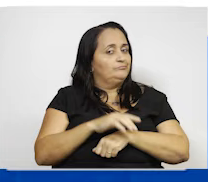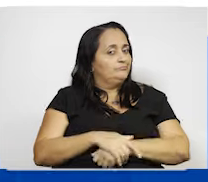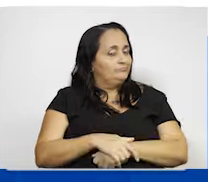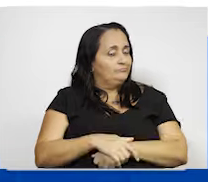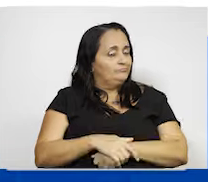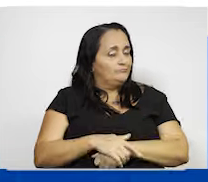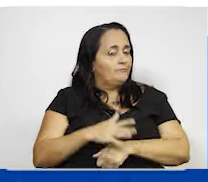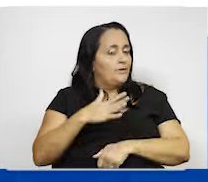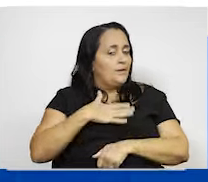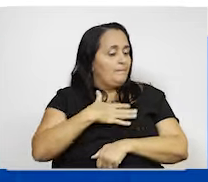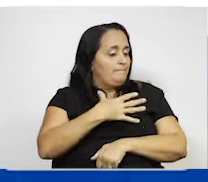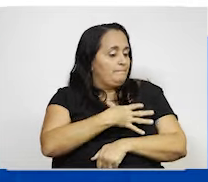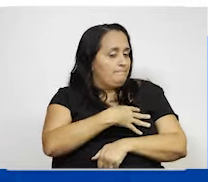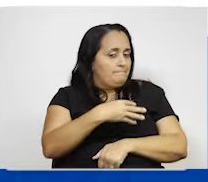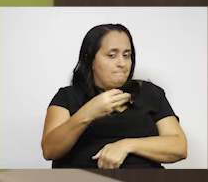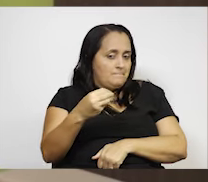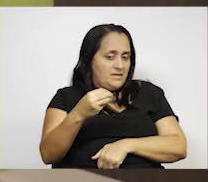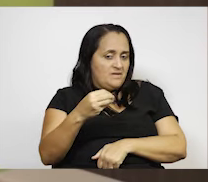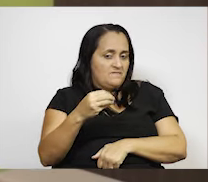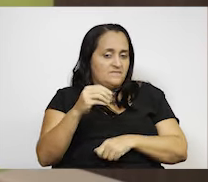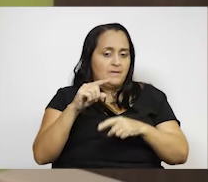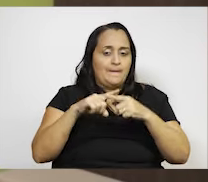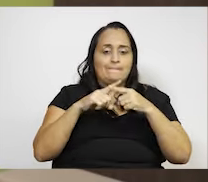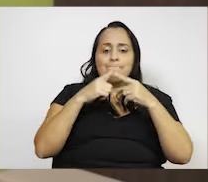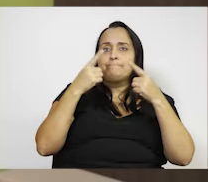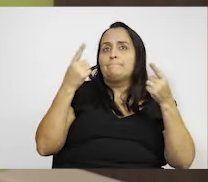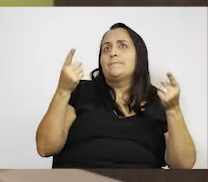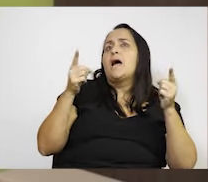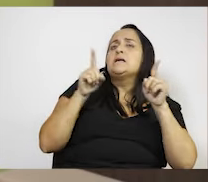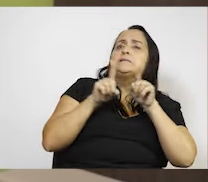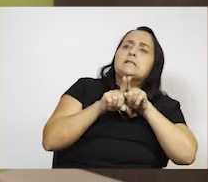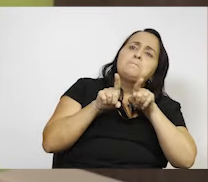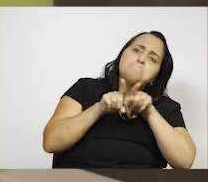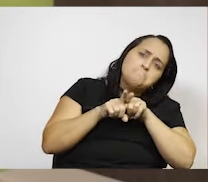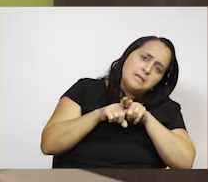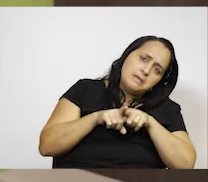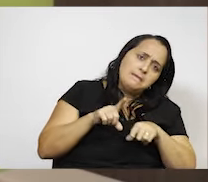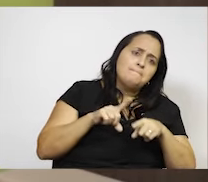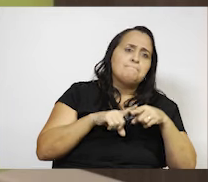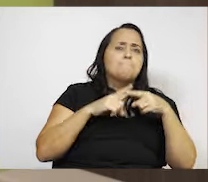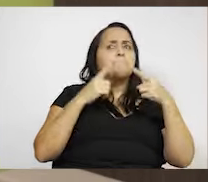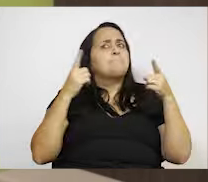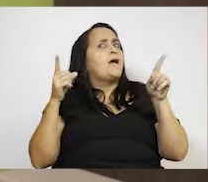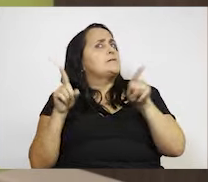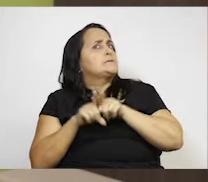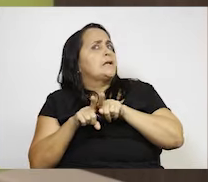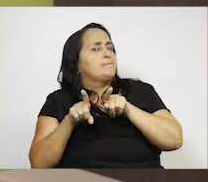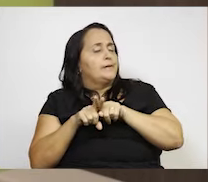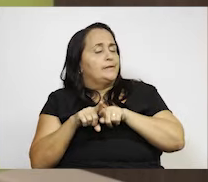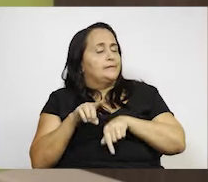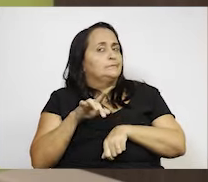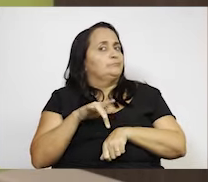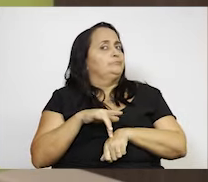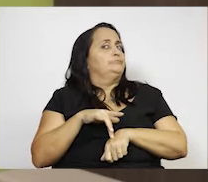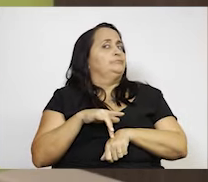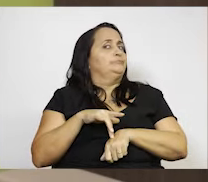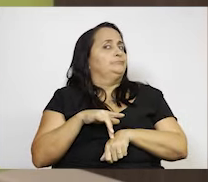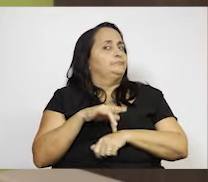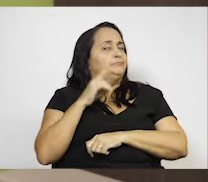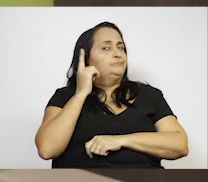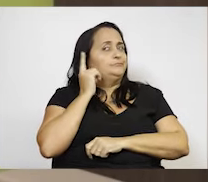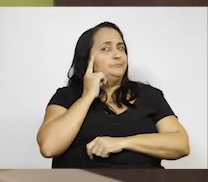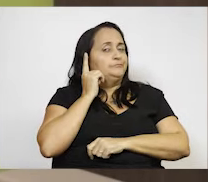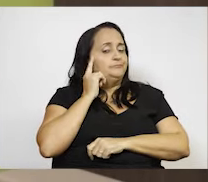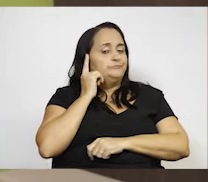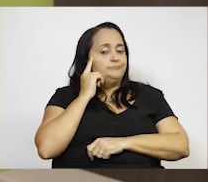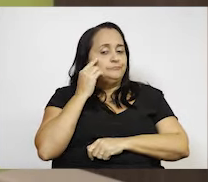amam usar, porque mais também, sempre tem um tal de um mais também. Não sei nem se eles estão usando a maneira correta,